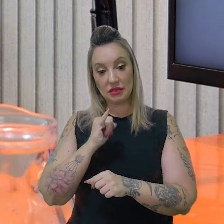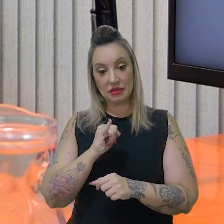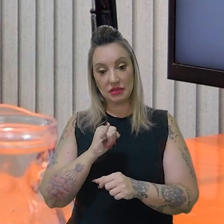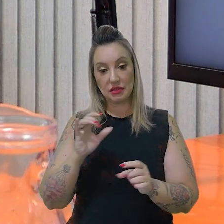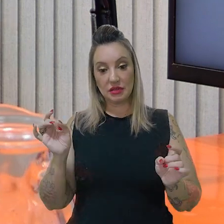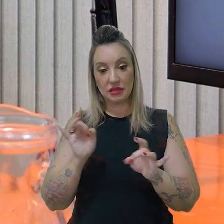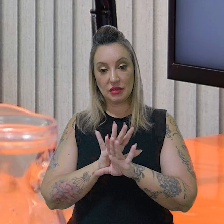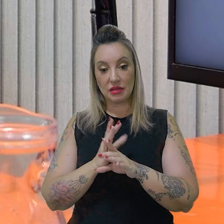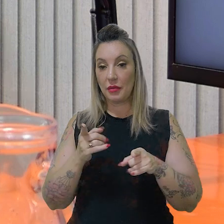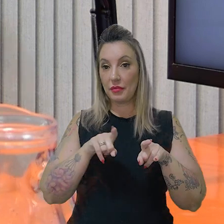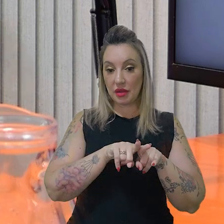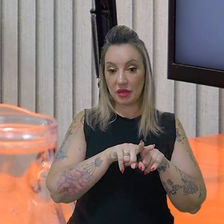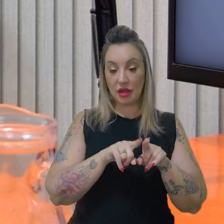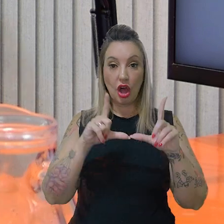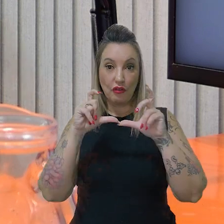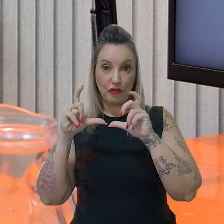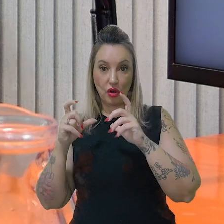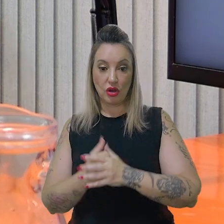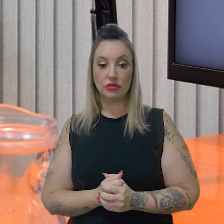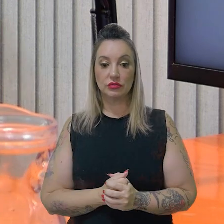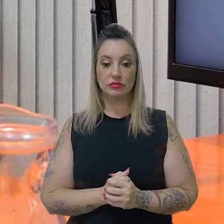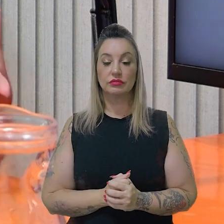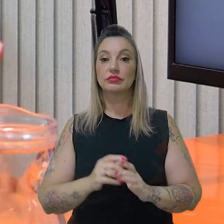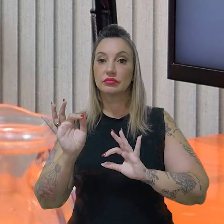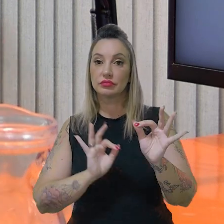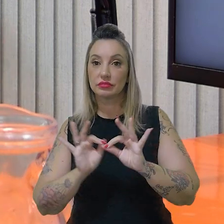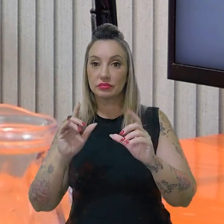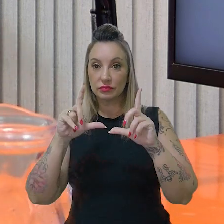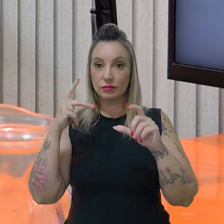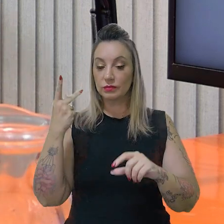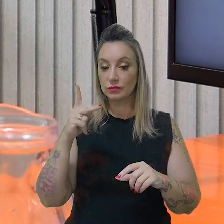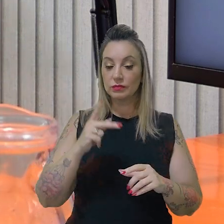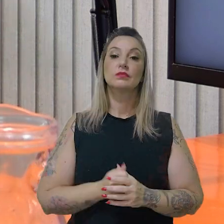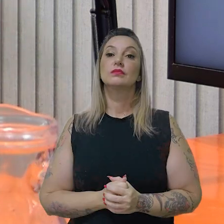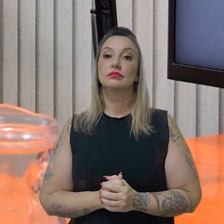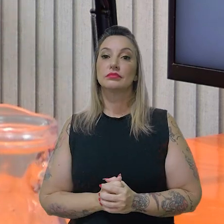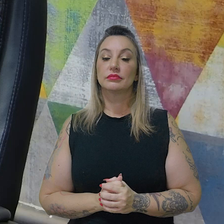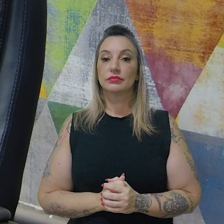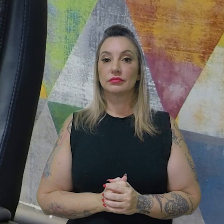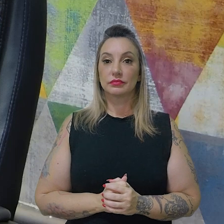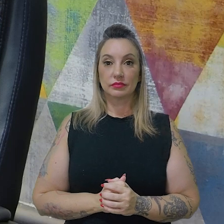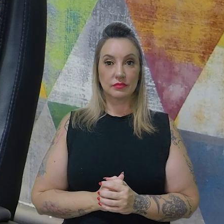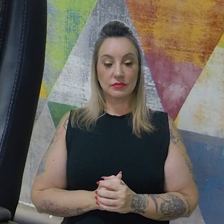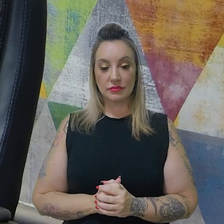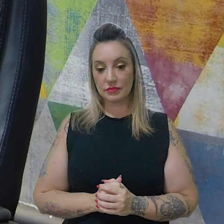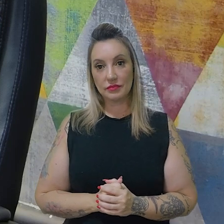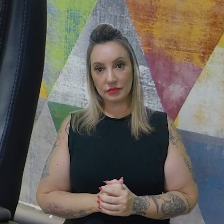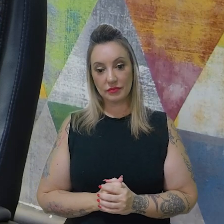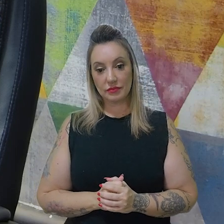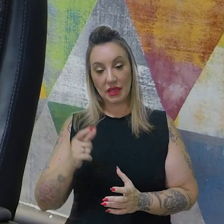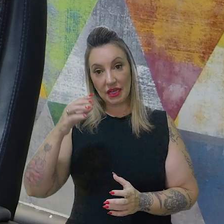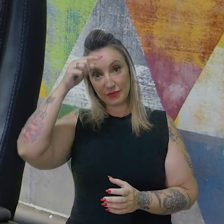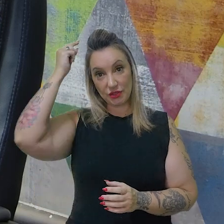exemplo com a minha parceira fotos né já preparar as suas fotos com esse Brand E aí é lá em espírito